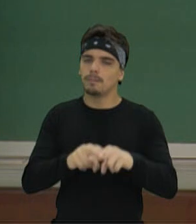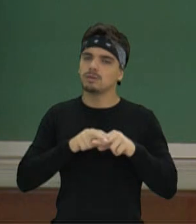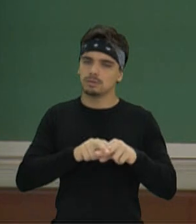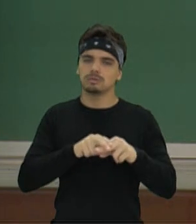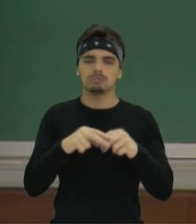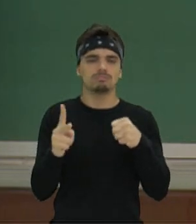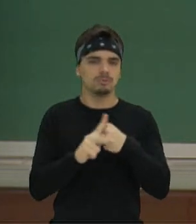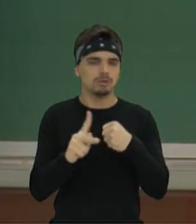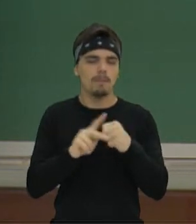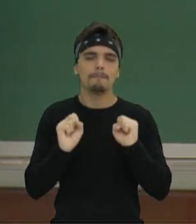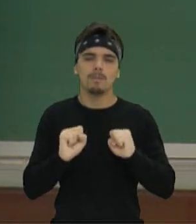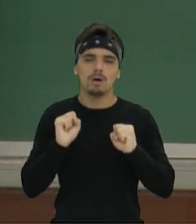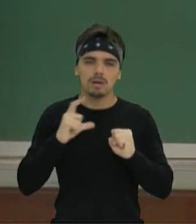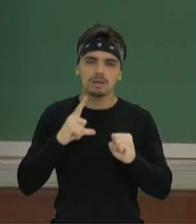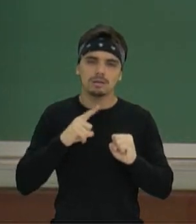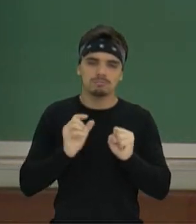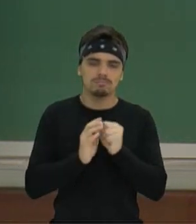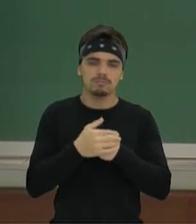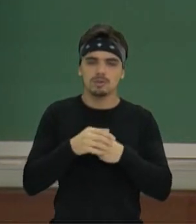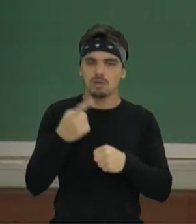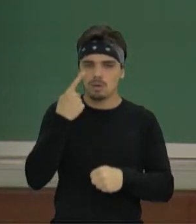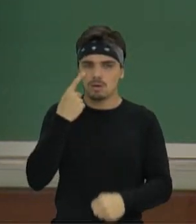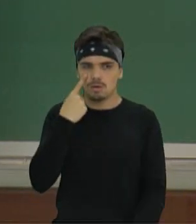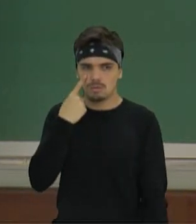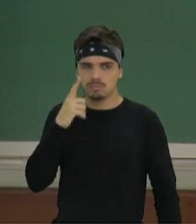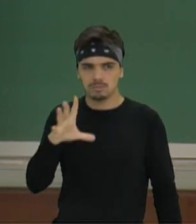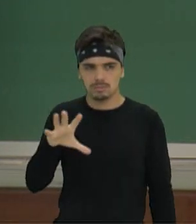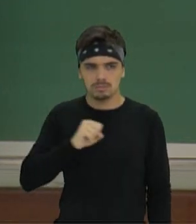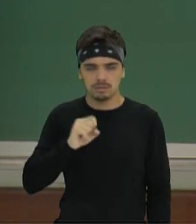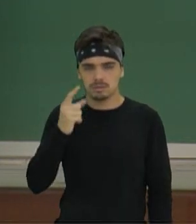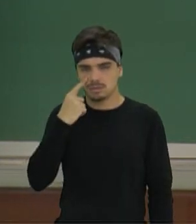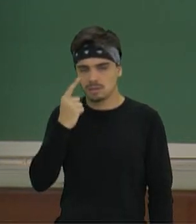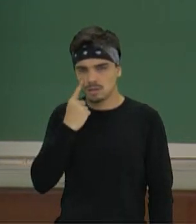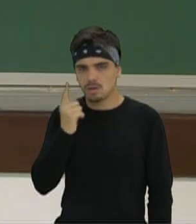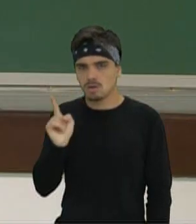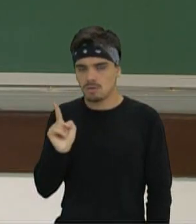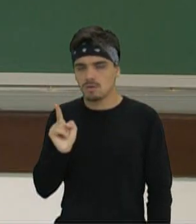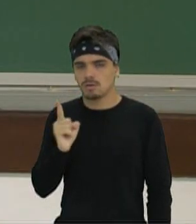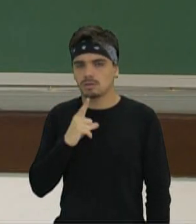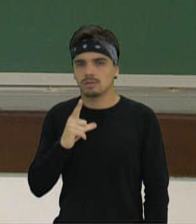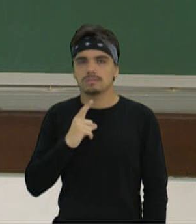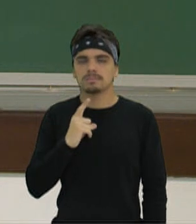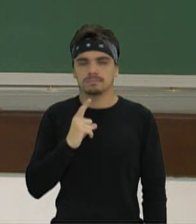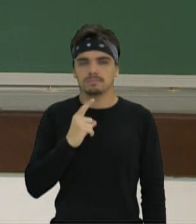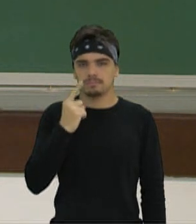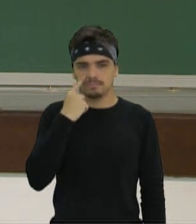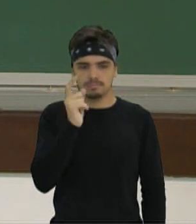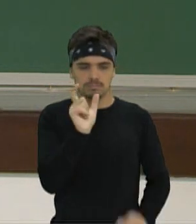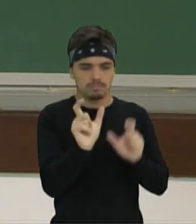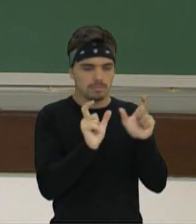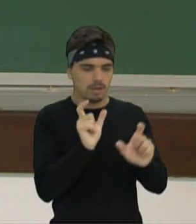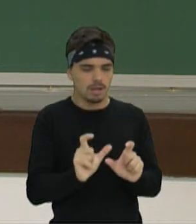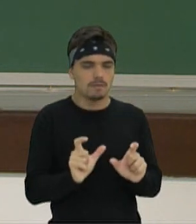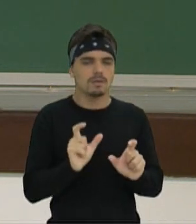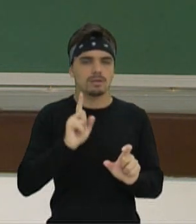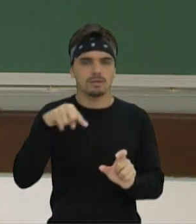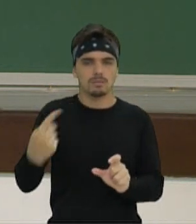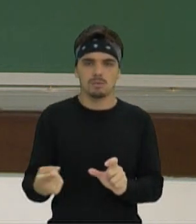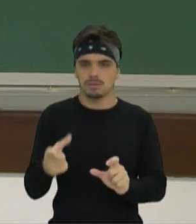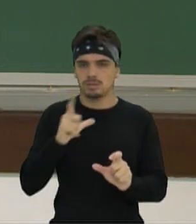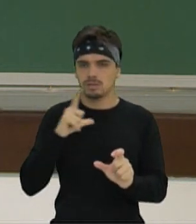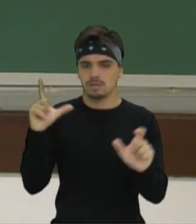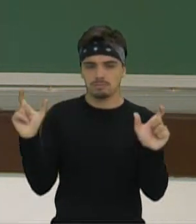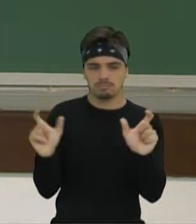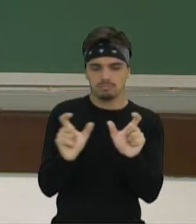pode ser omitido. Então, memorize aí. Você tem o pronome relativo. Olha a palavra que vem depois. Se aquela palavra que vier